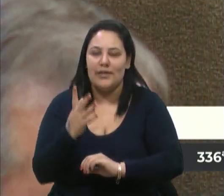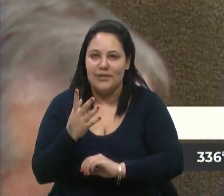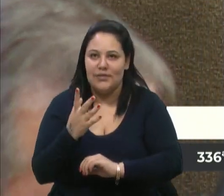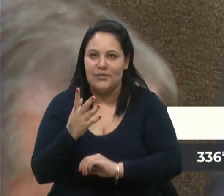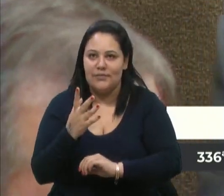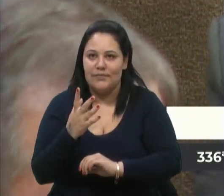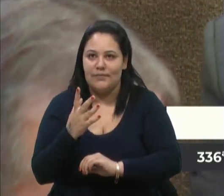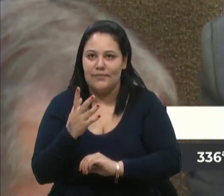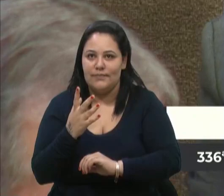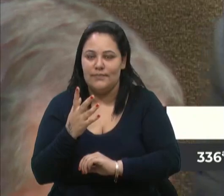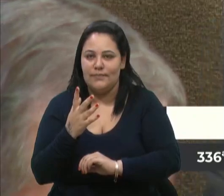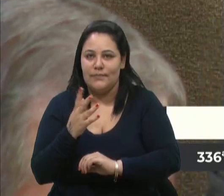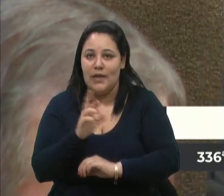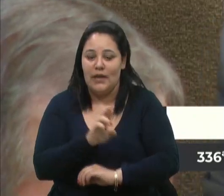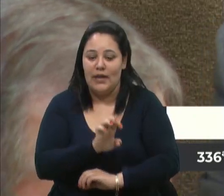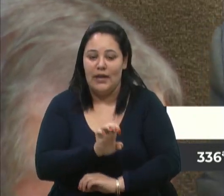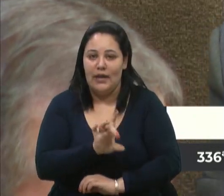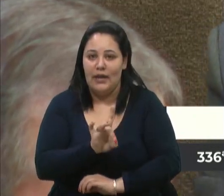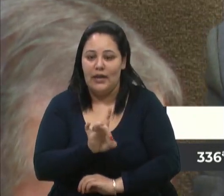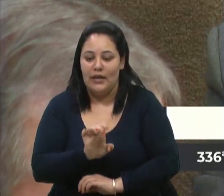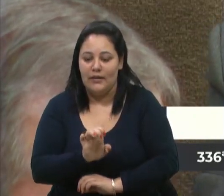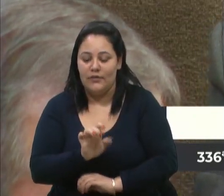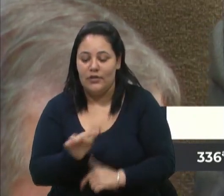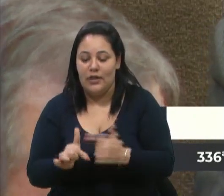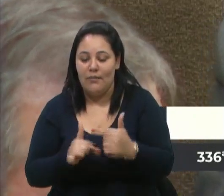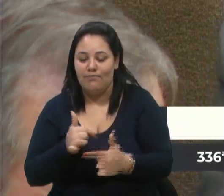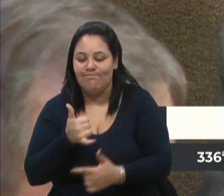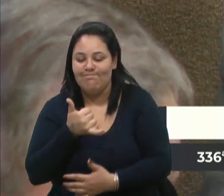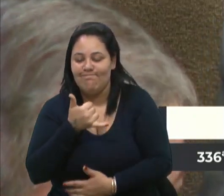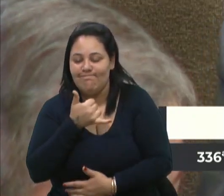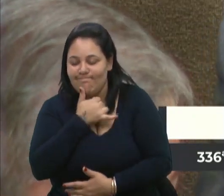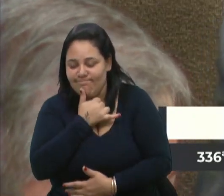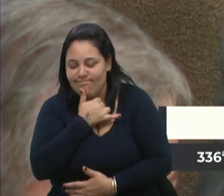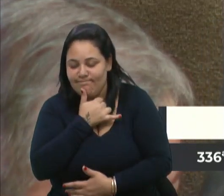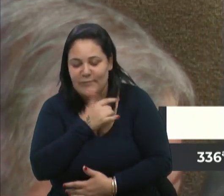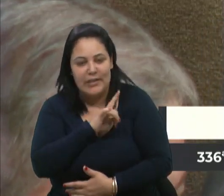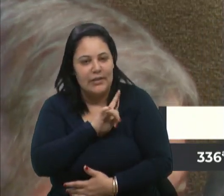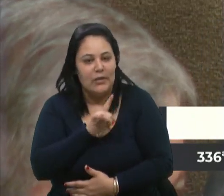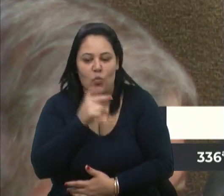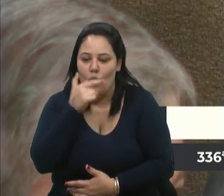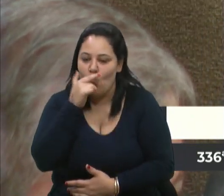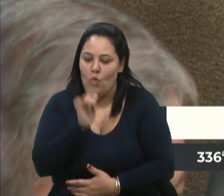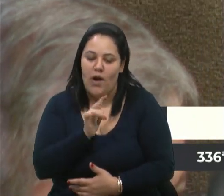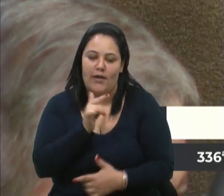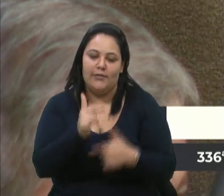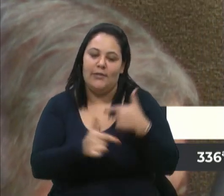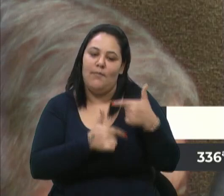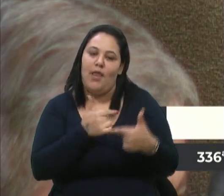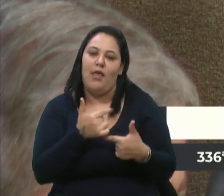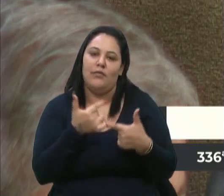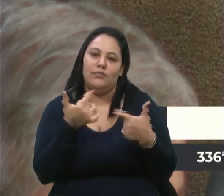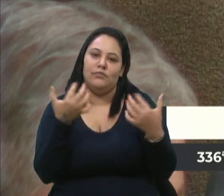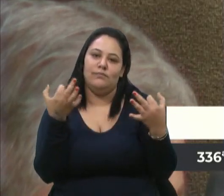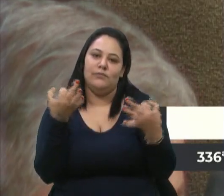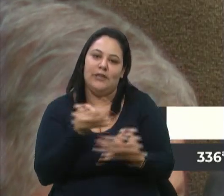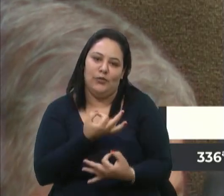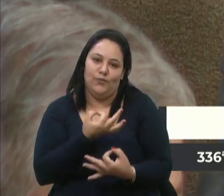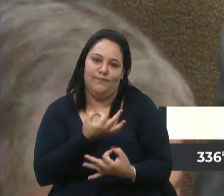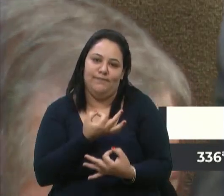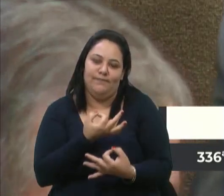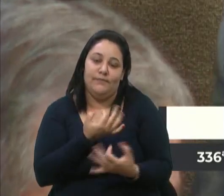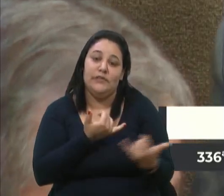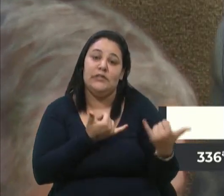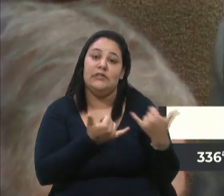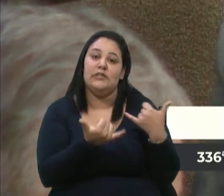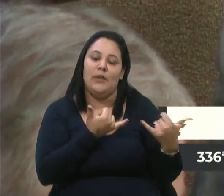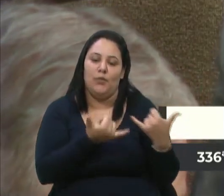de serviços, infelizmente, ela não consegue funcionar da maneira mais adequada. Exemplo,